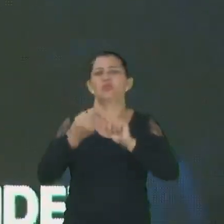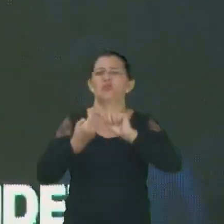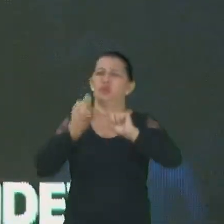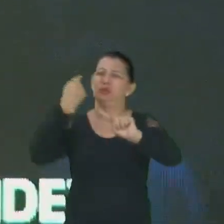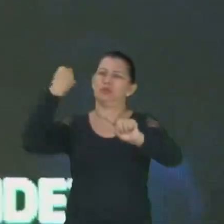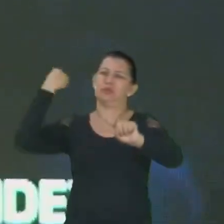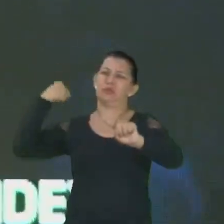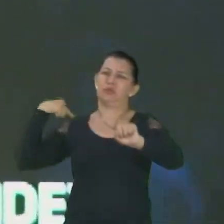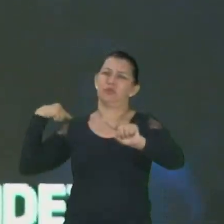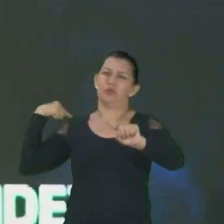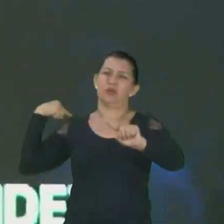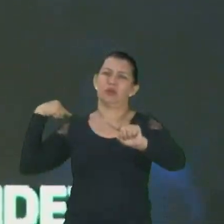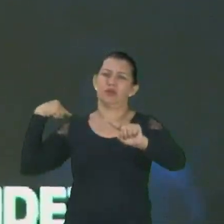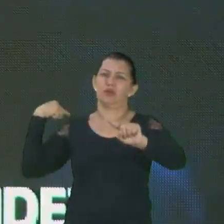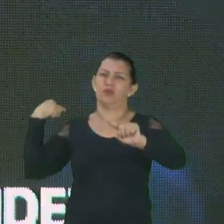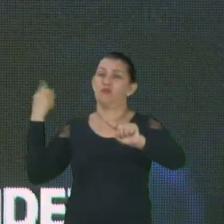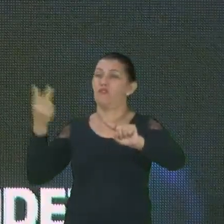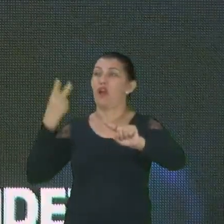Um homem